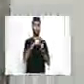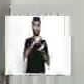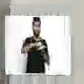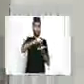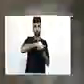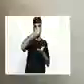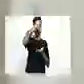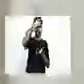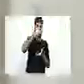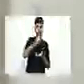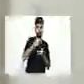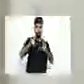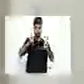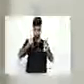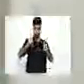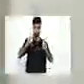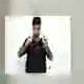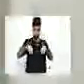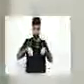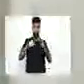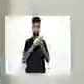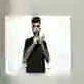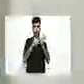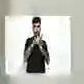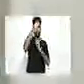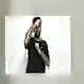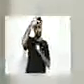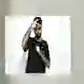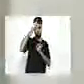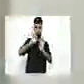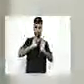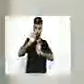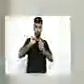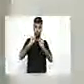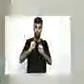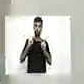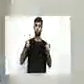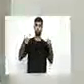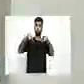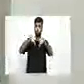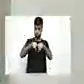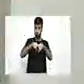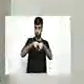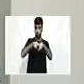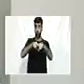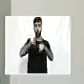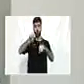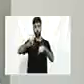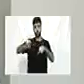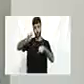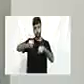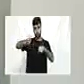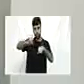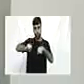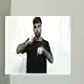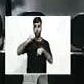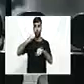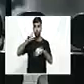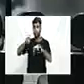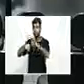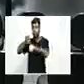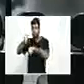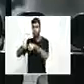Municipal autoriza o poder executivo a firmar convênio com a Associação dos catadores de